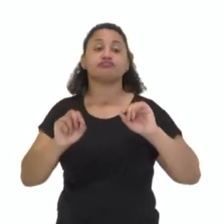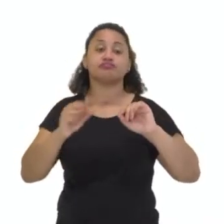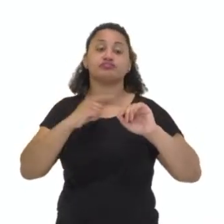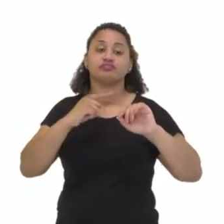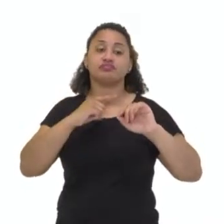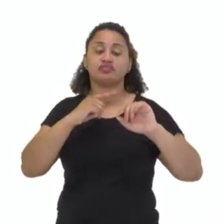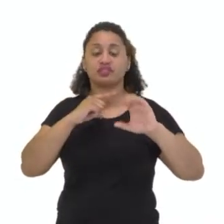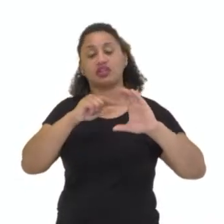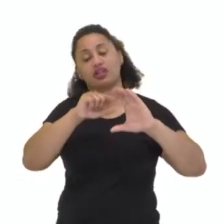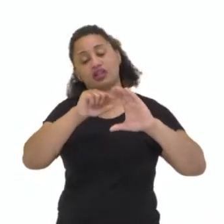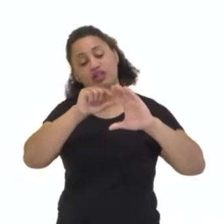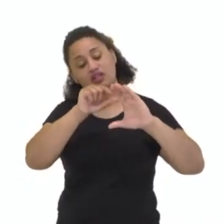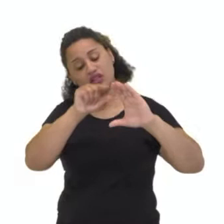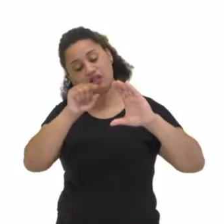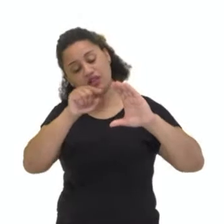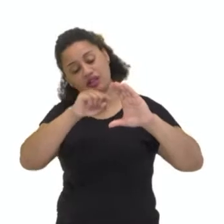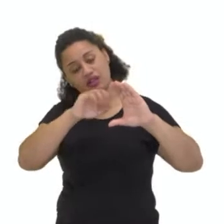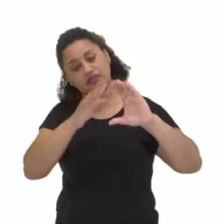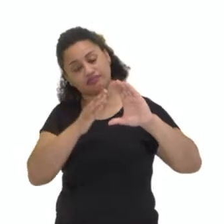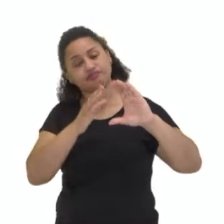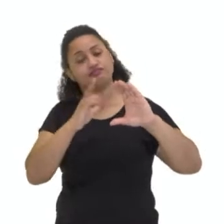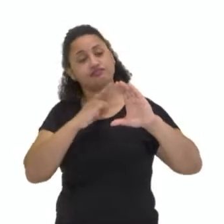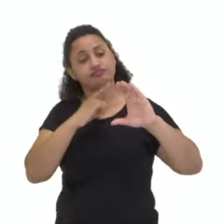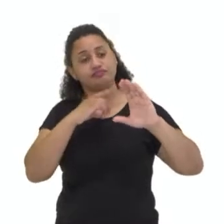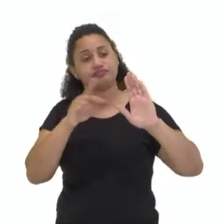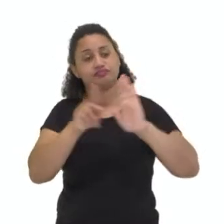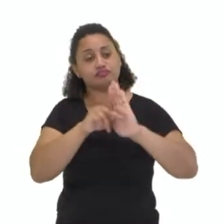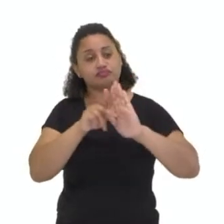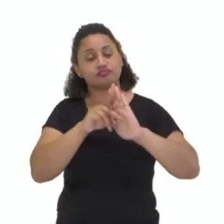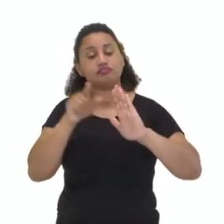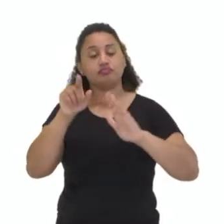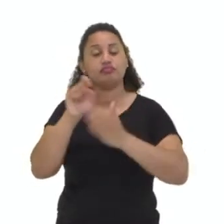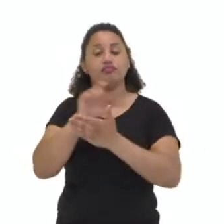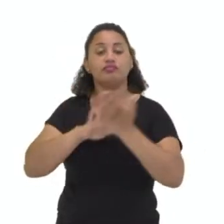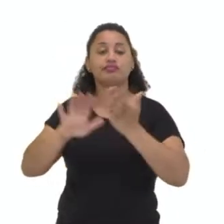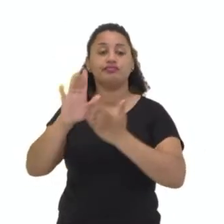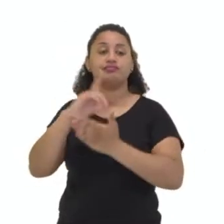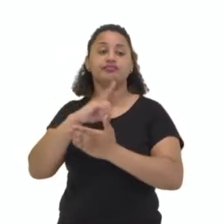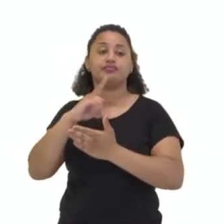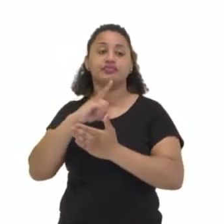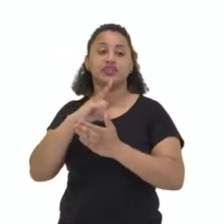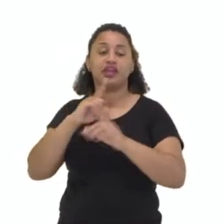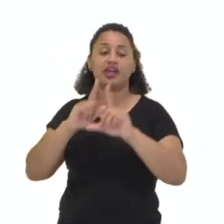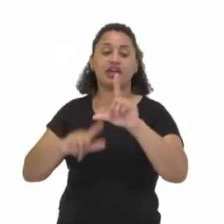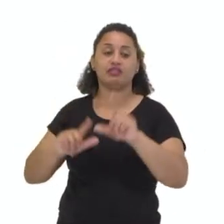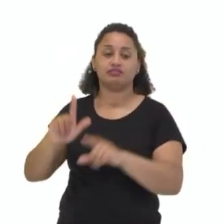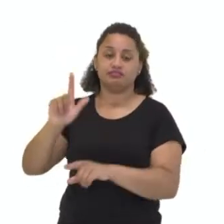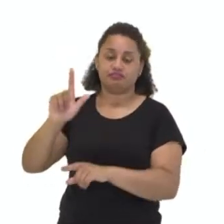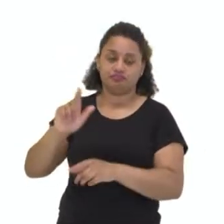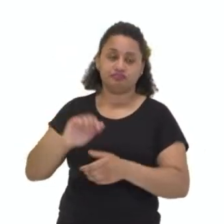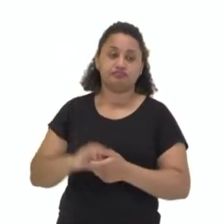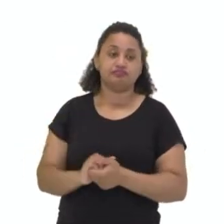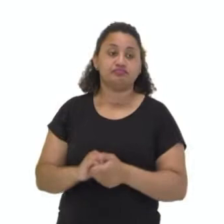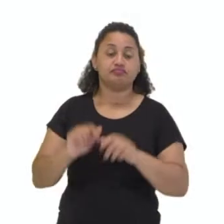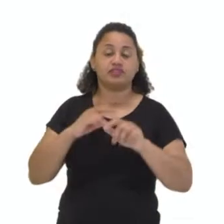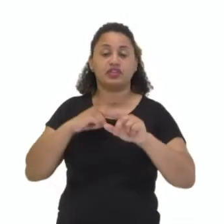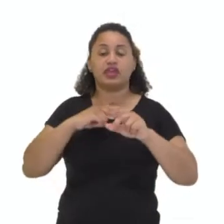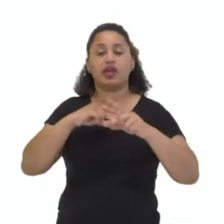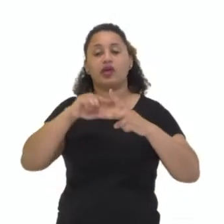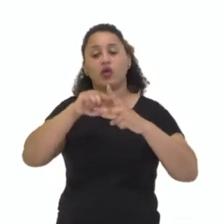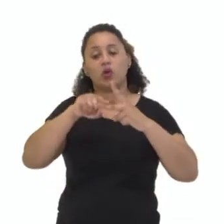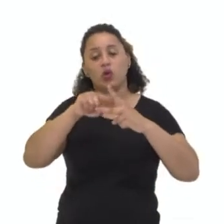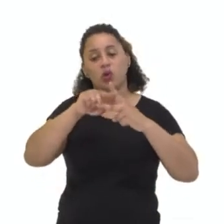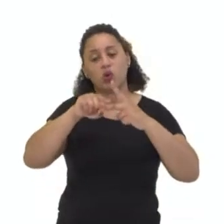arco correspondente, que a gente aqui na figura está nos mostrando com a letra L. E um ângulo que pode